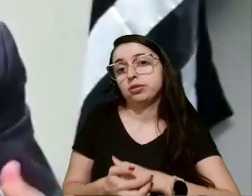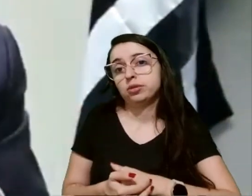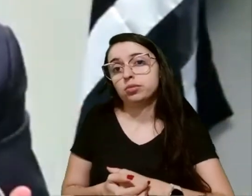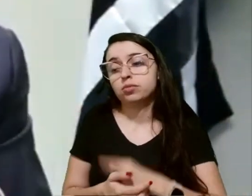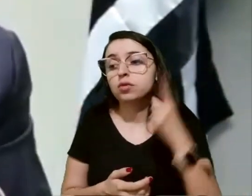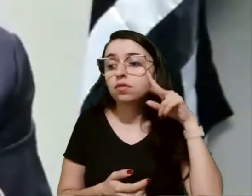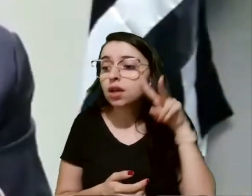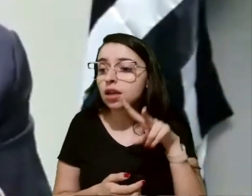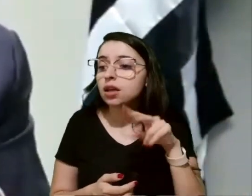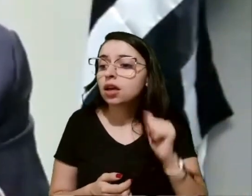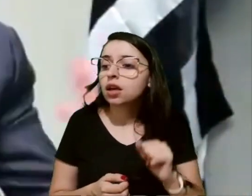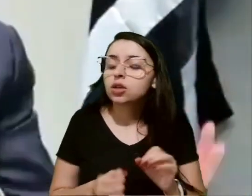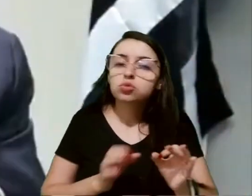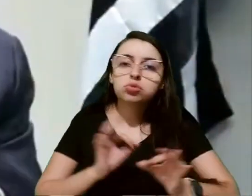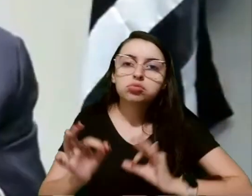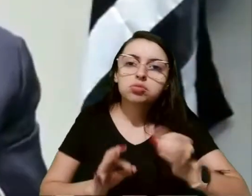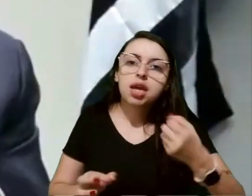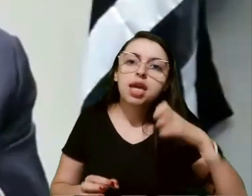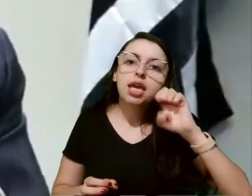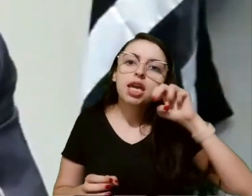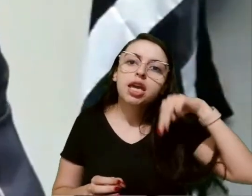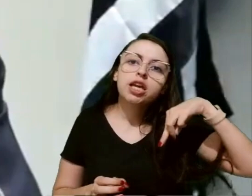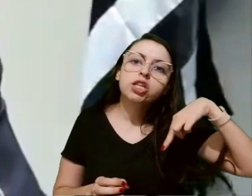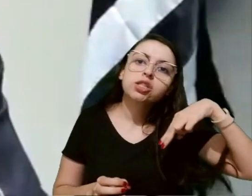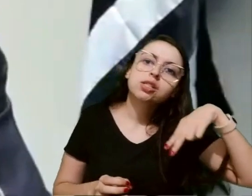como do ponto de vista de engenharia de produção,